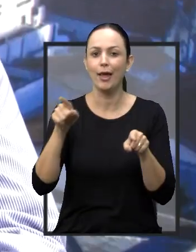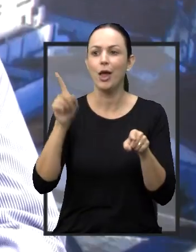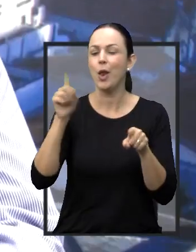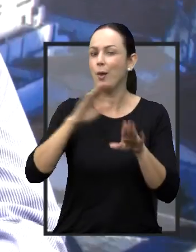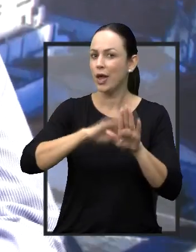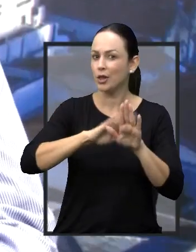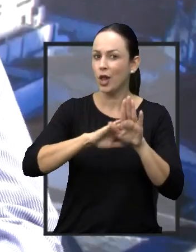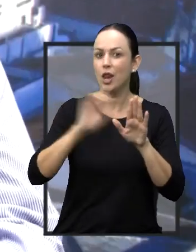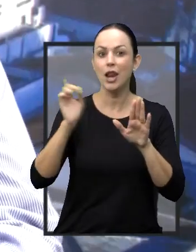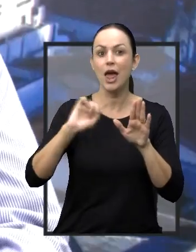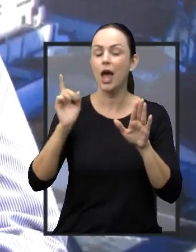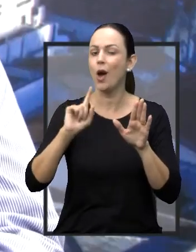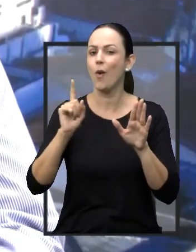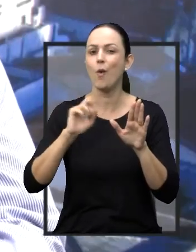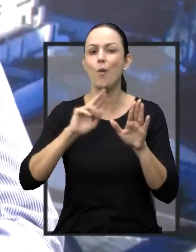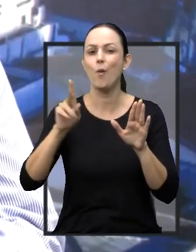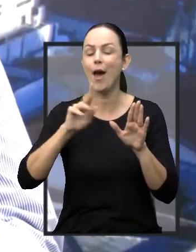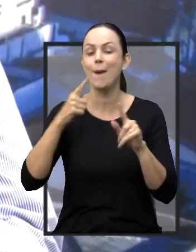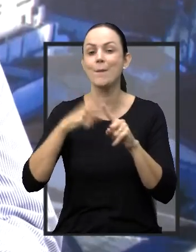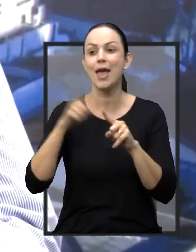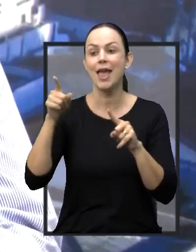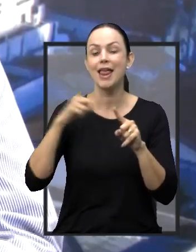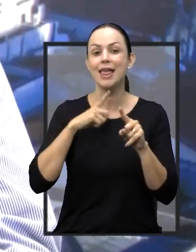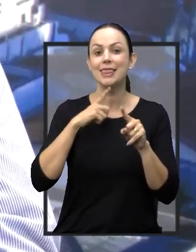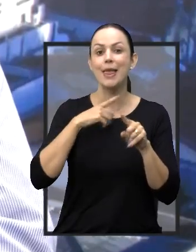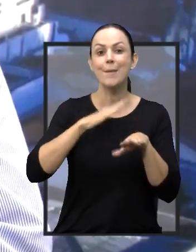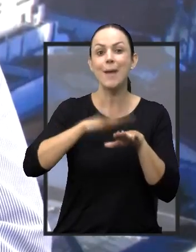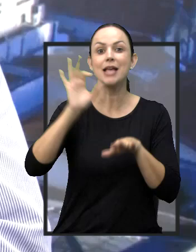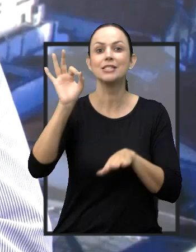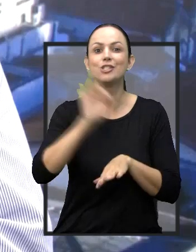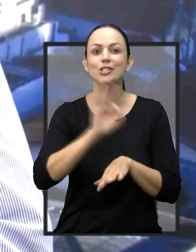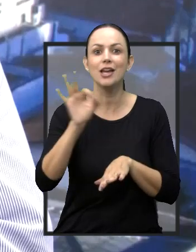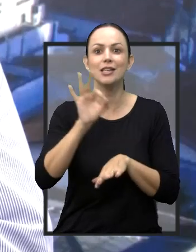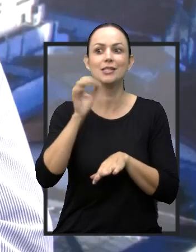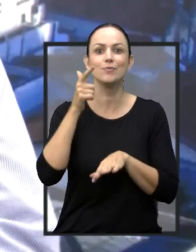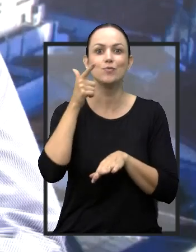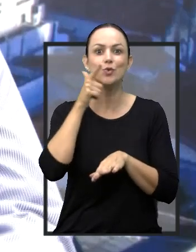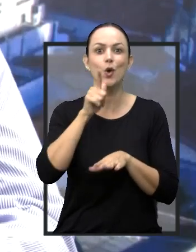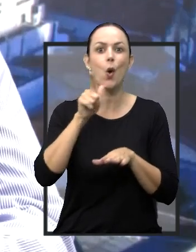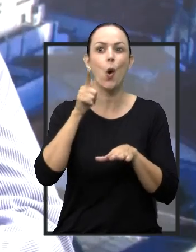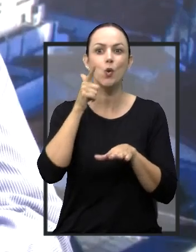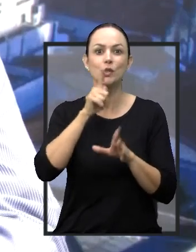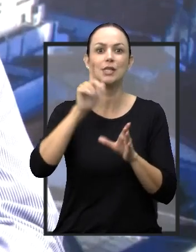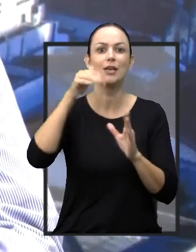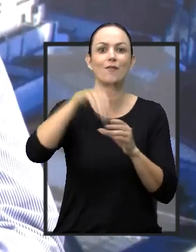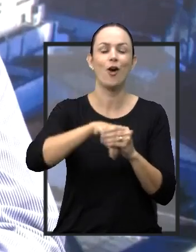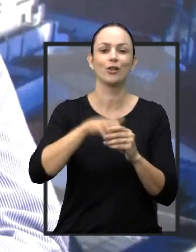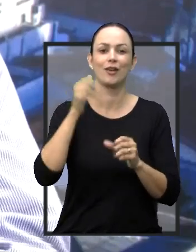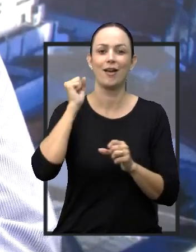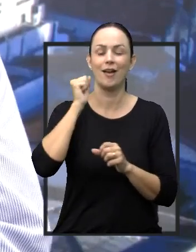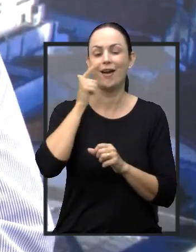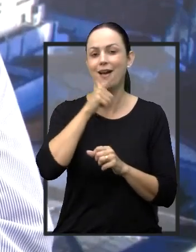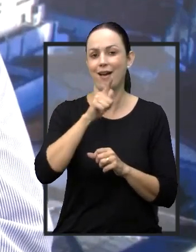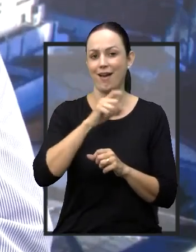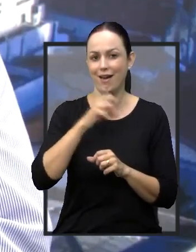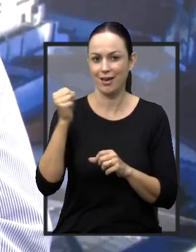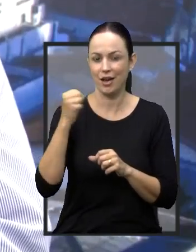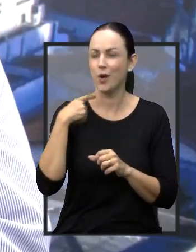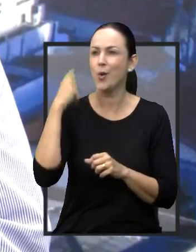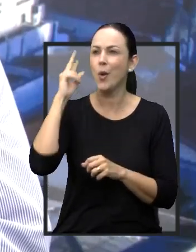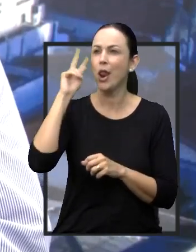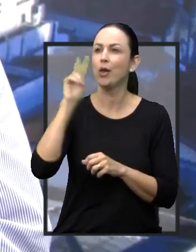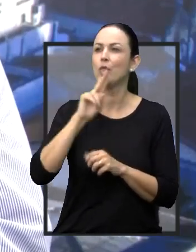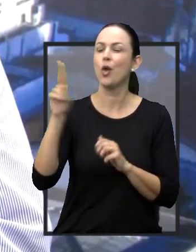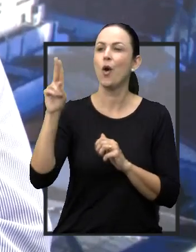menos chance, menos não, né? Mais chance de vencer as eleições naquele partido. Nós temos um exemplo, não vou me recordar o nome do parlamentar,